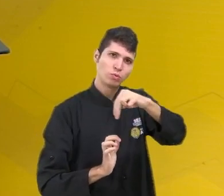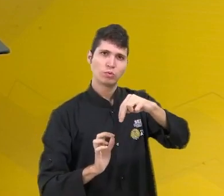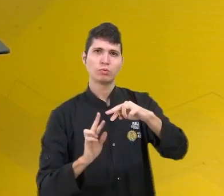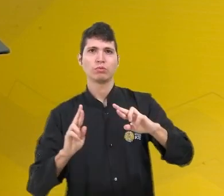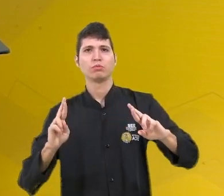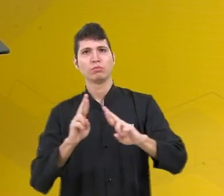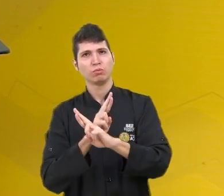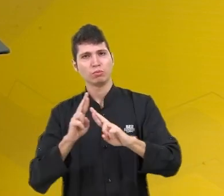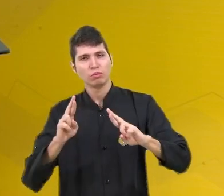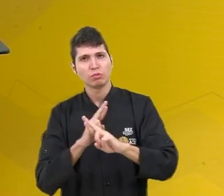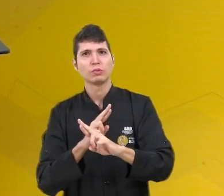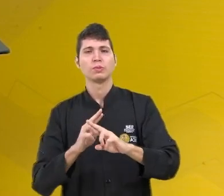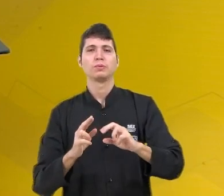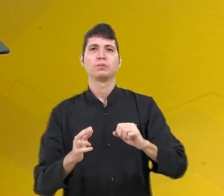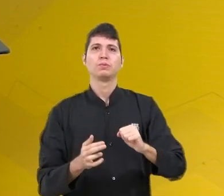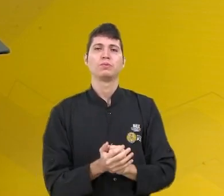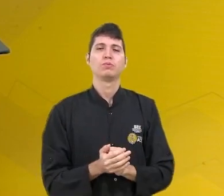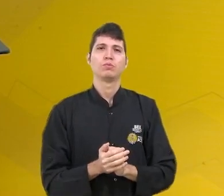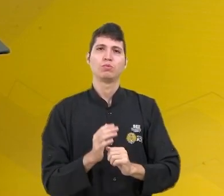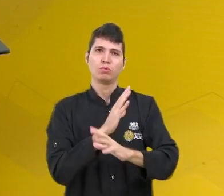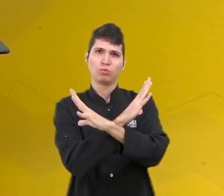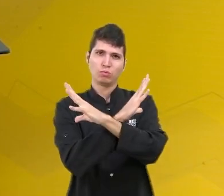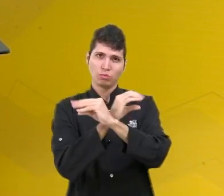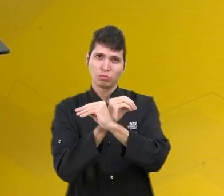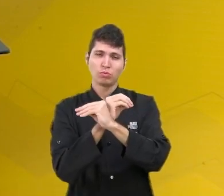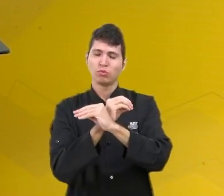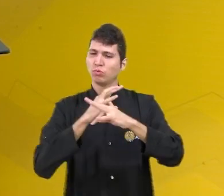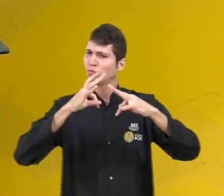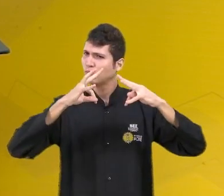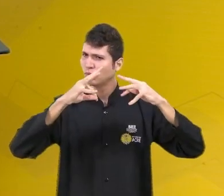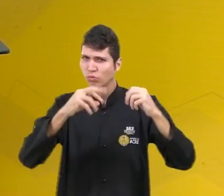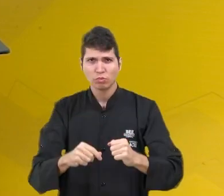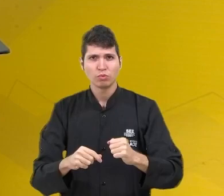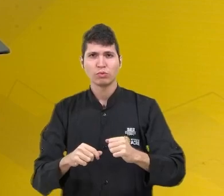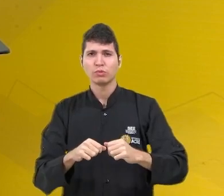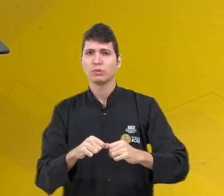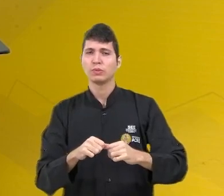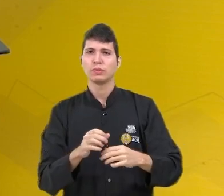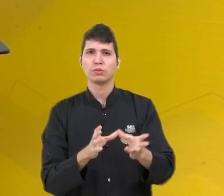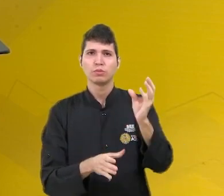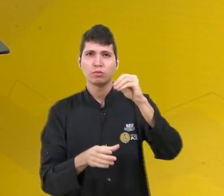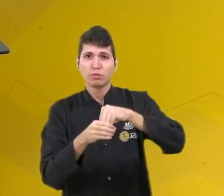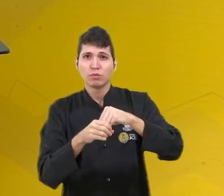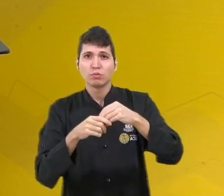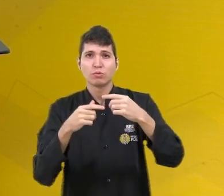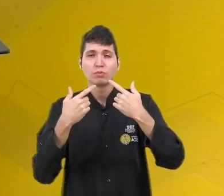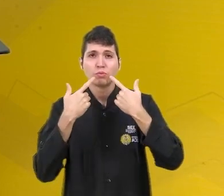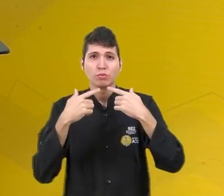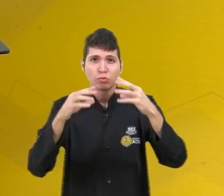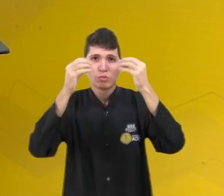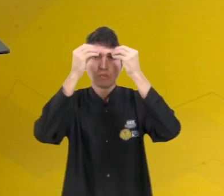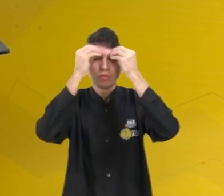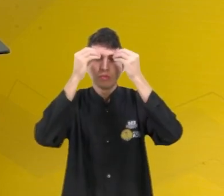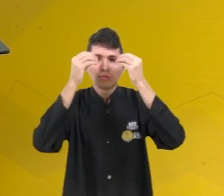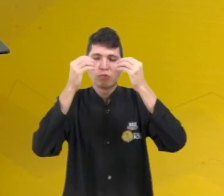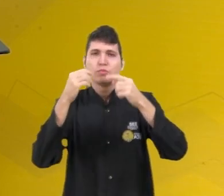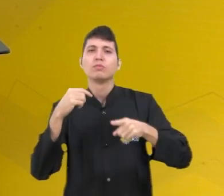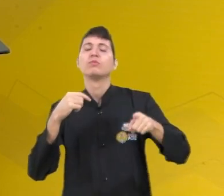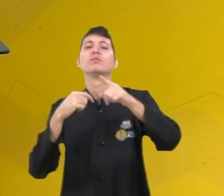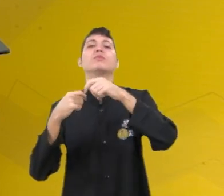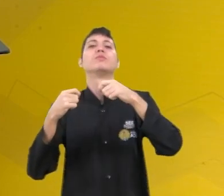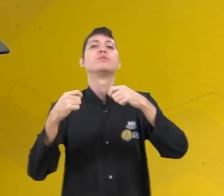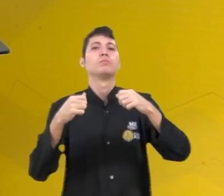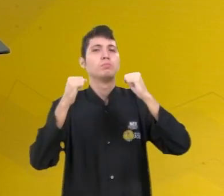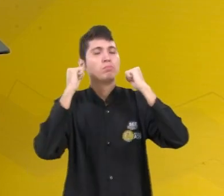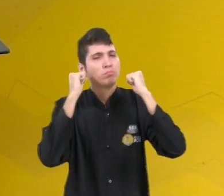né? Conjunções, todos esses mecanismos linguísticos estão para ser usados. Então, é uma